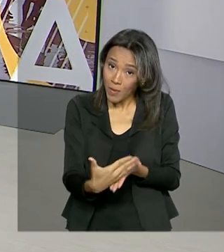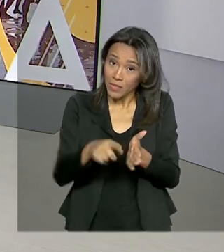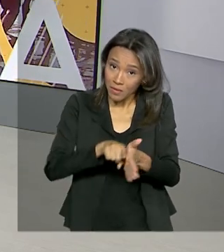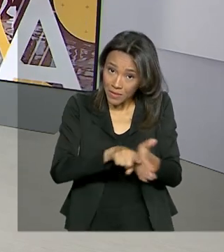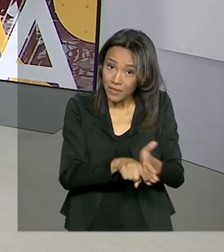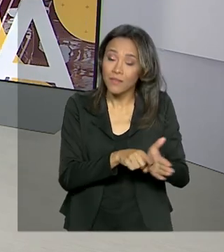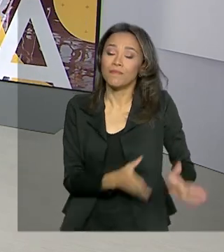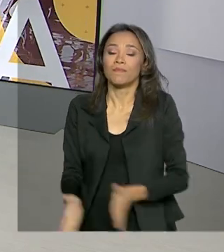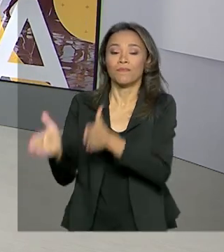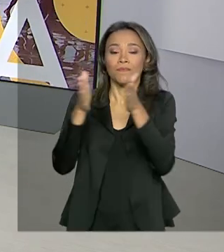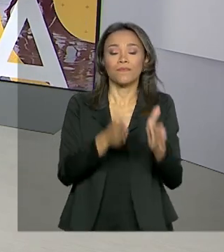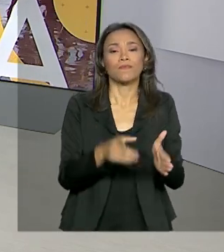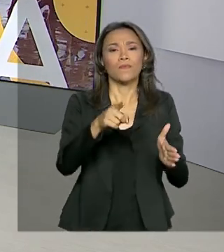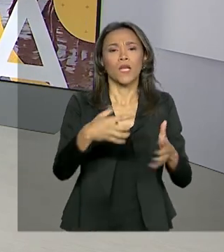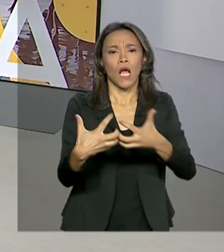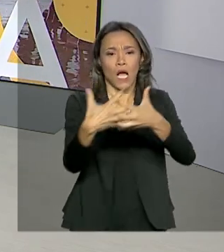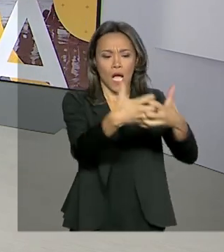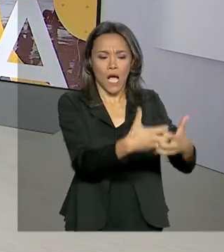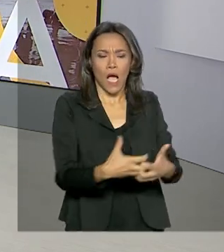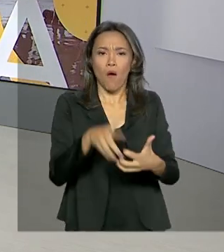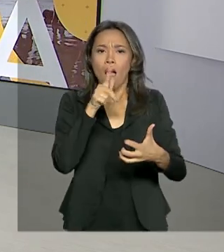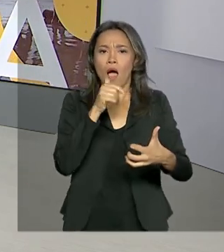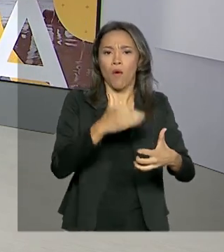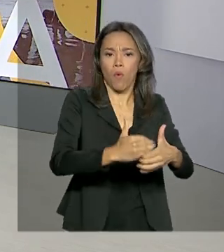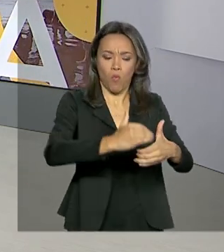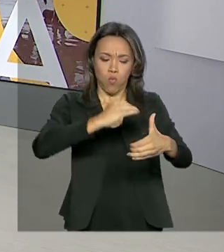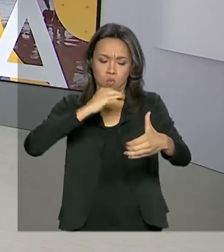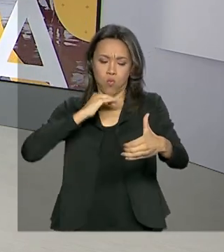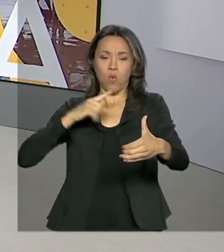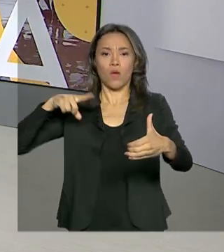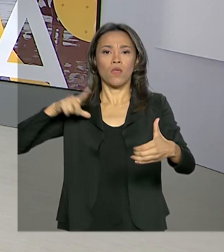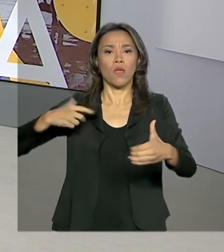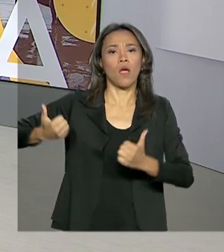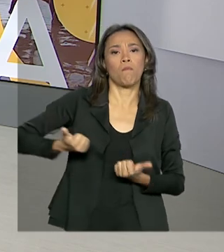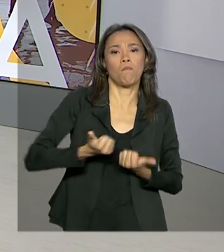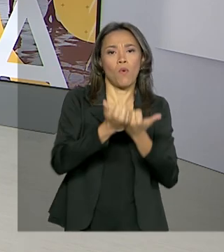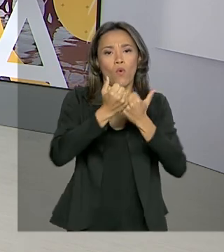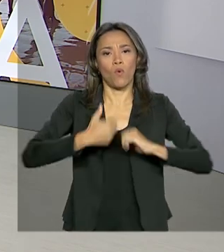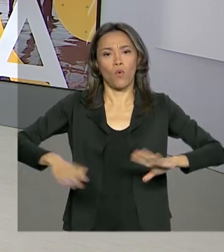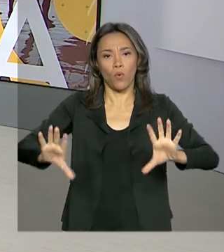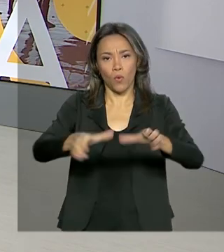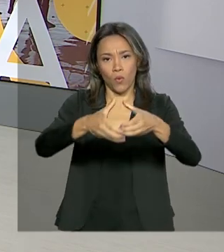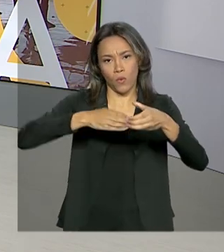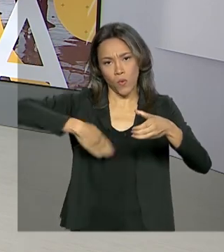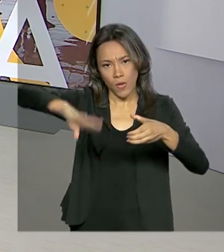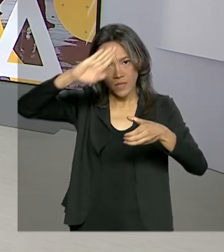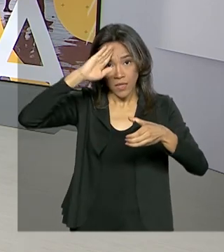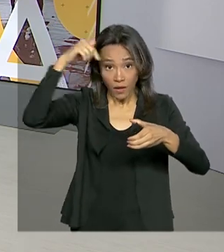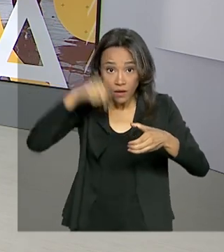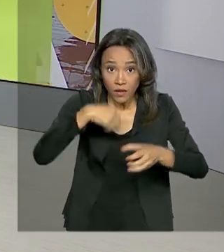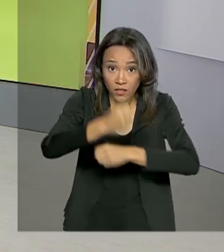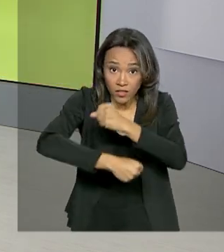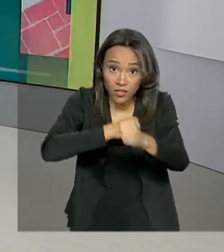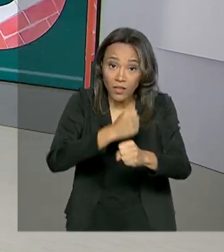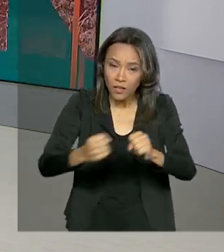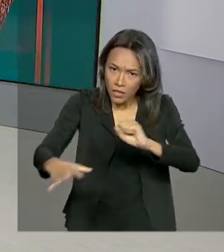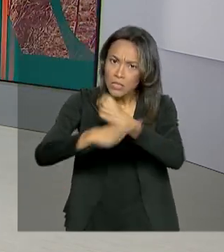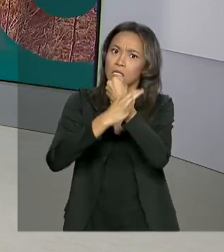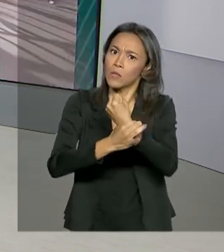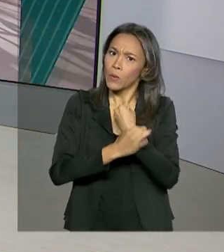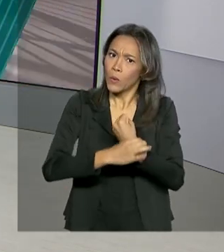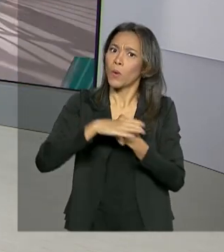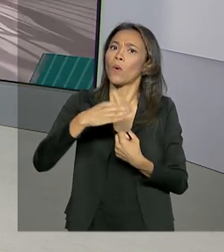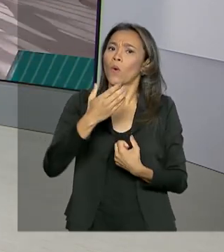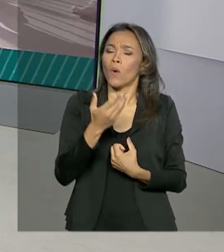Operação Carro-Pipa Federal, que recebe apoio do Exército, garantiu este ano o abastecimento a mais de 2